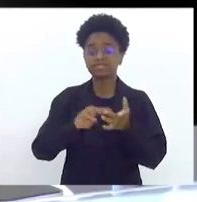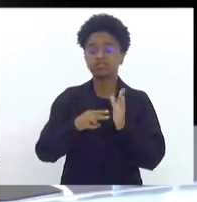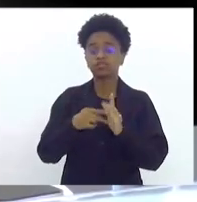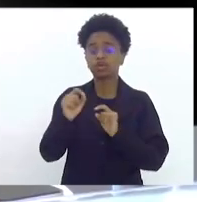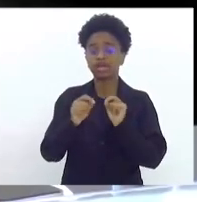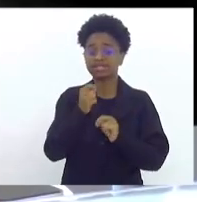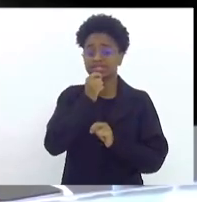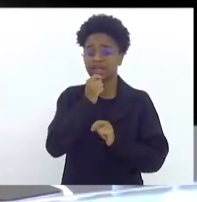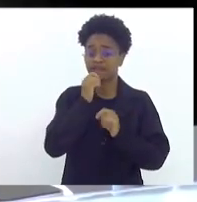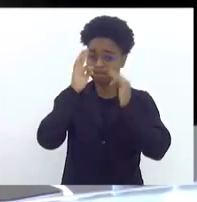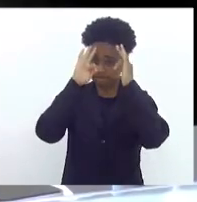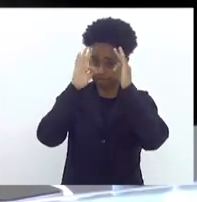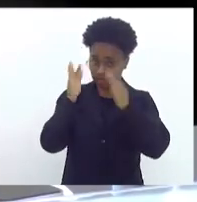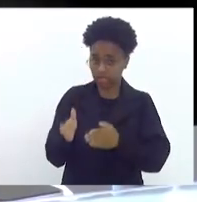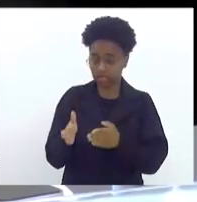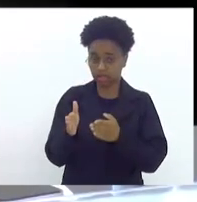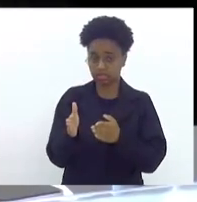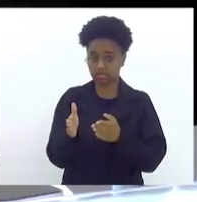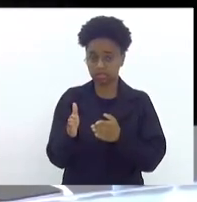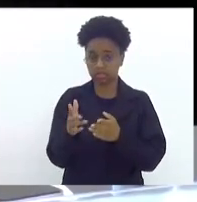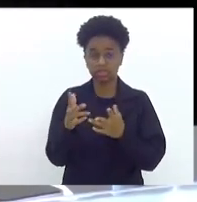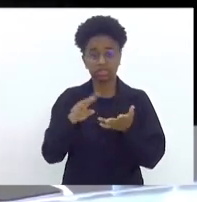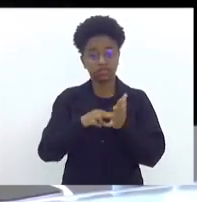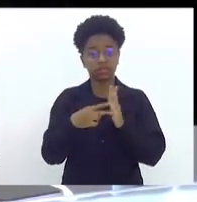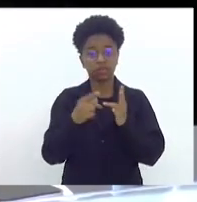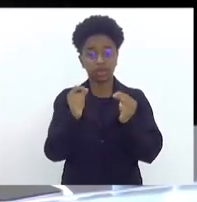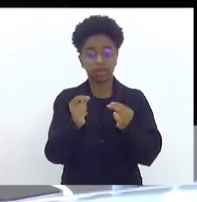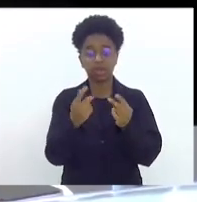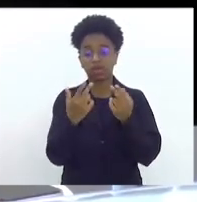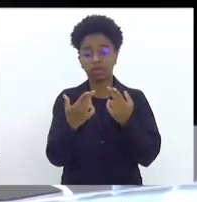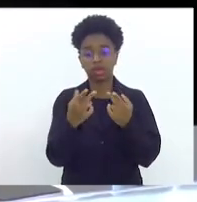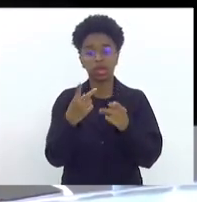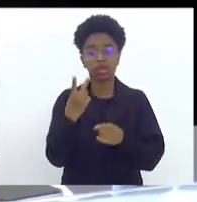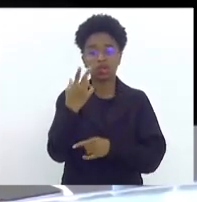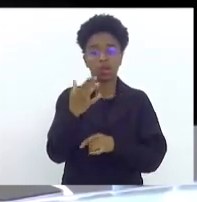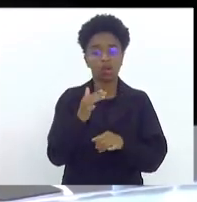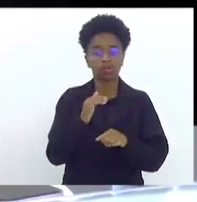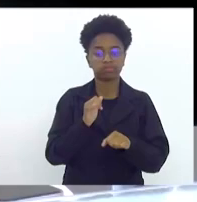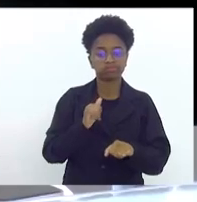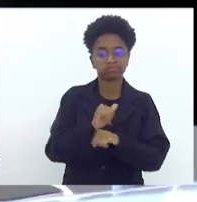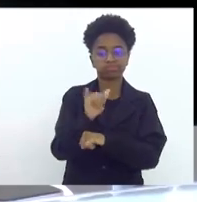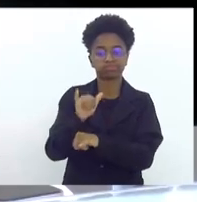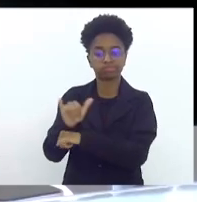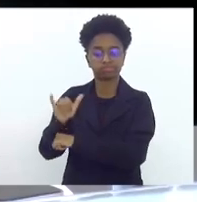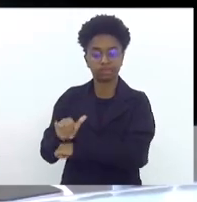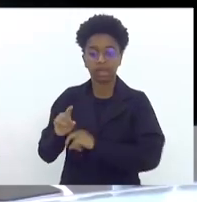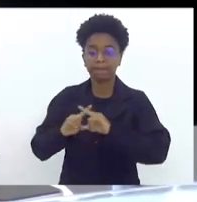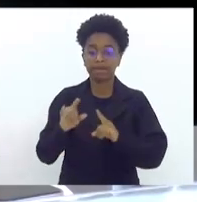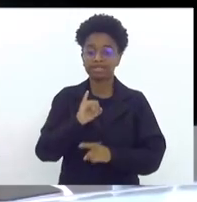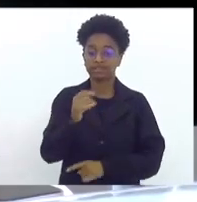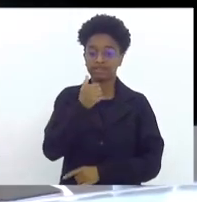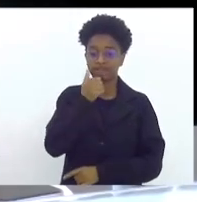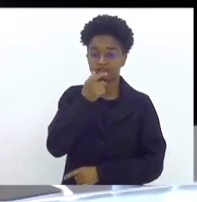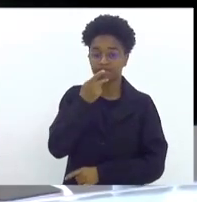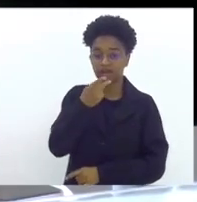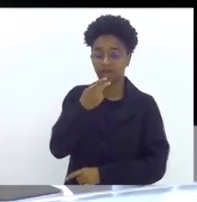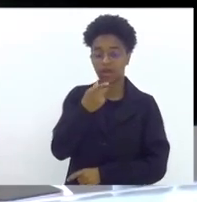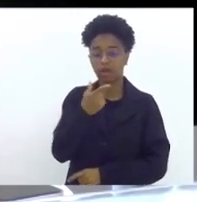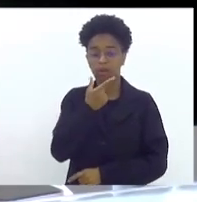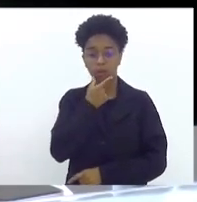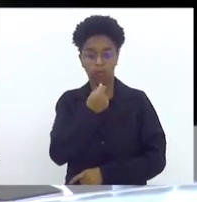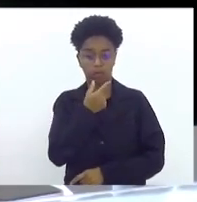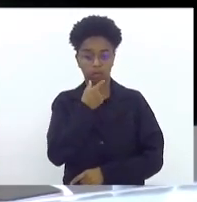fidelidade garantida quando você é piranha igual a traíra agora quando falamos do moleque piranha